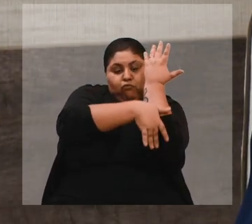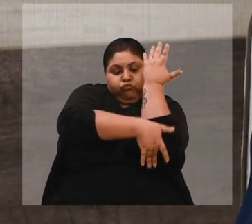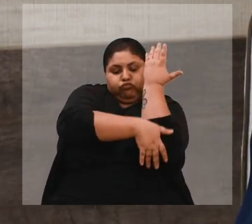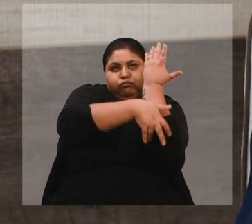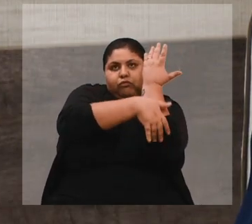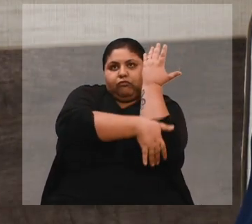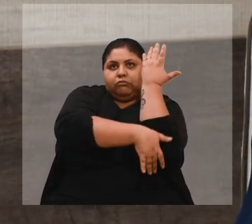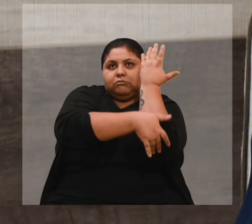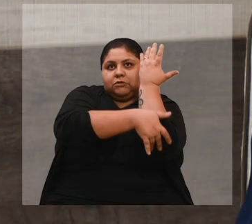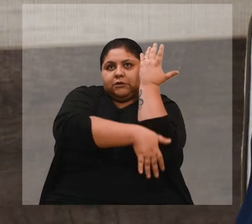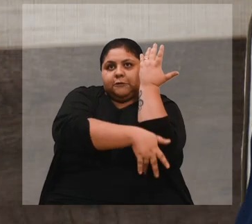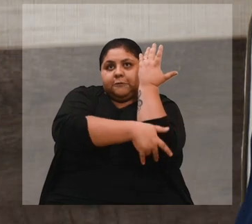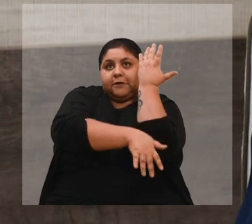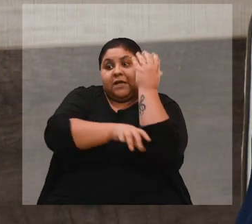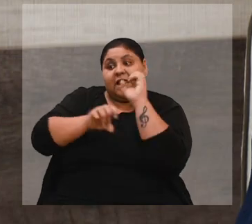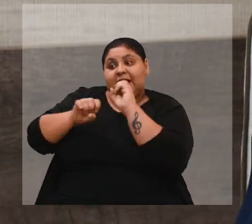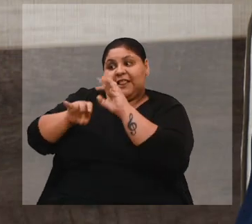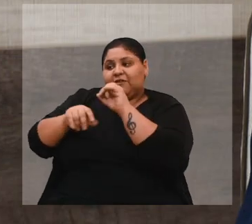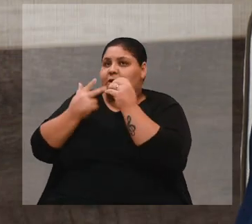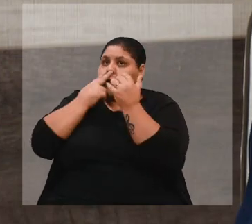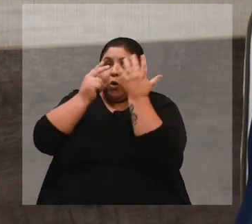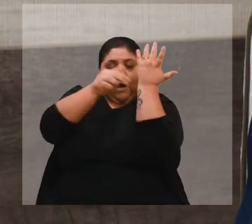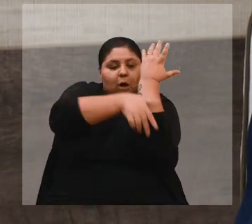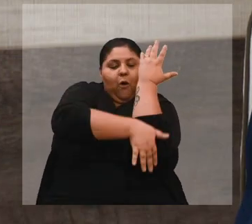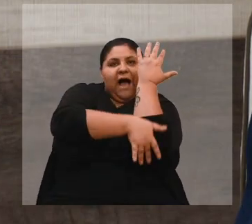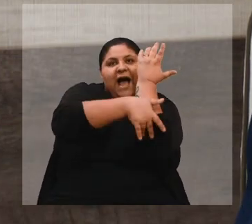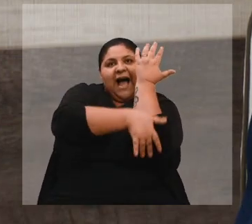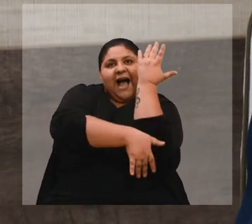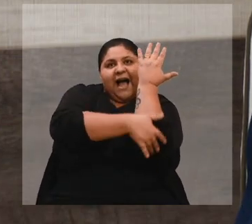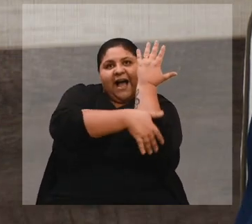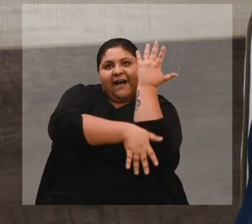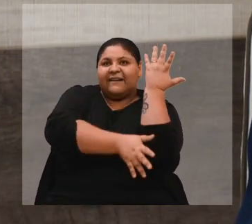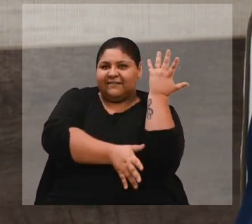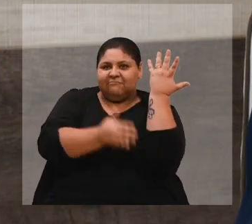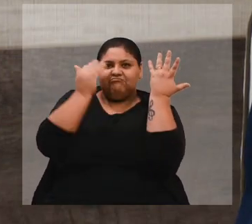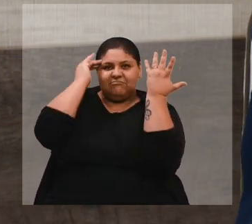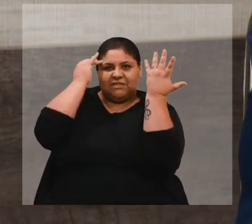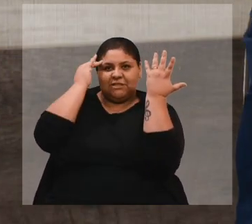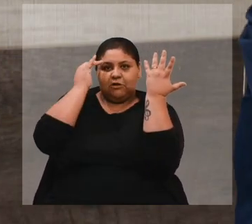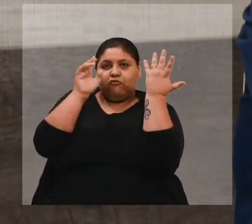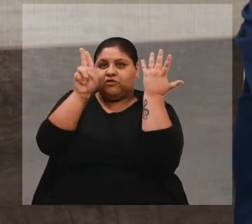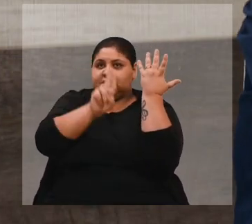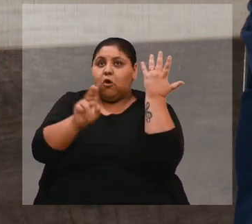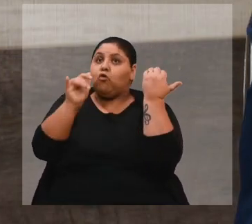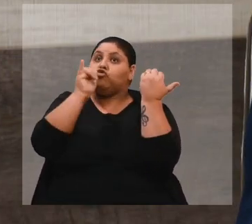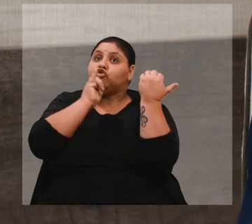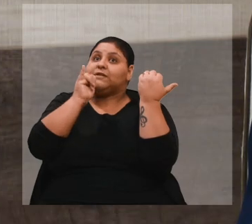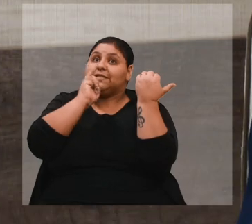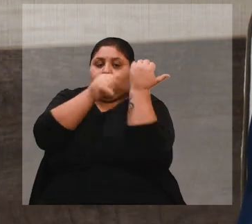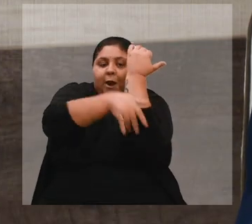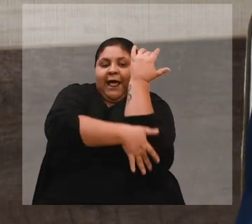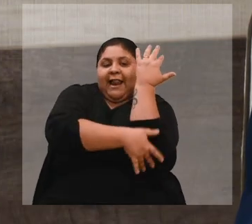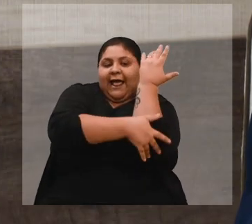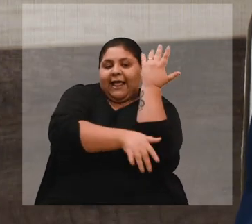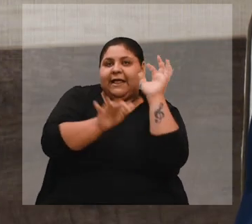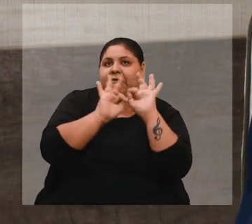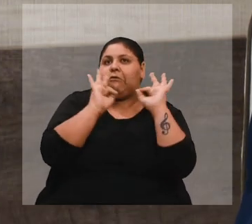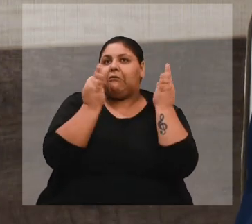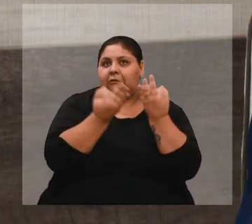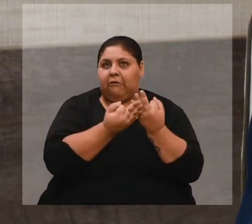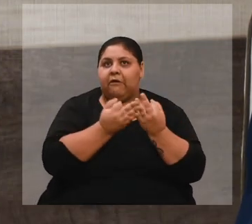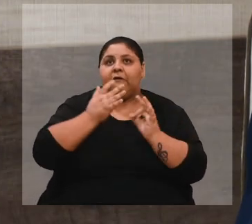ela, né, profunda, e a educação é uma raiz. Exato. Então, quando você traz esse exemplo da raiz para a